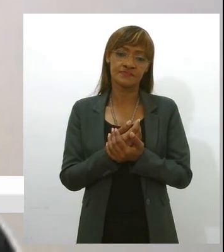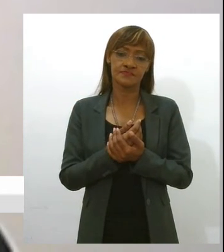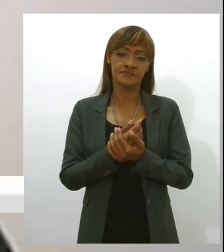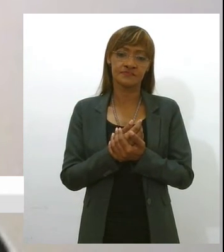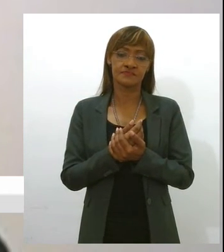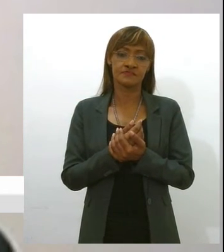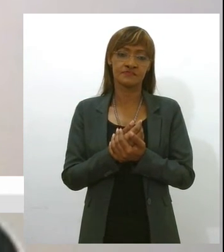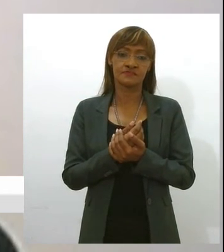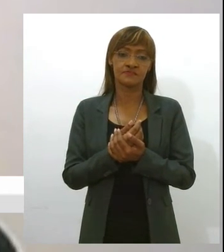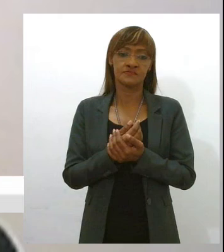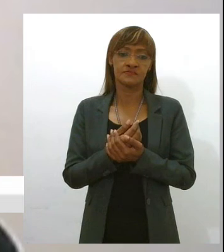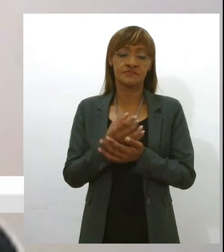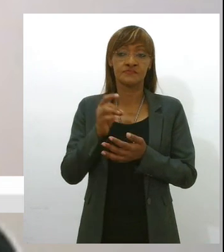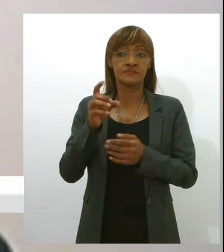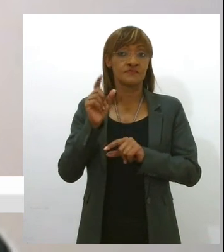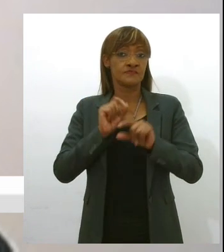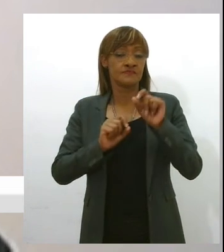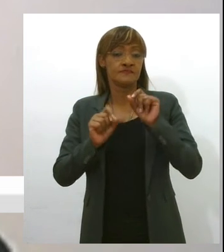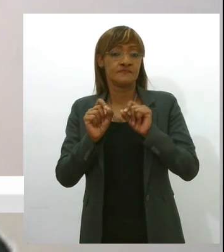nessa questão